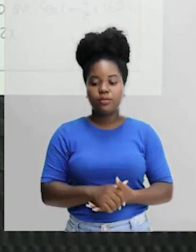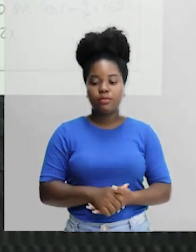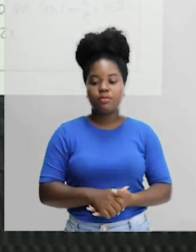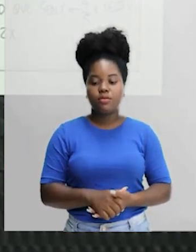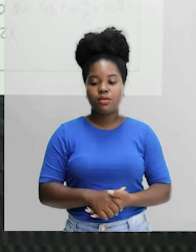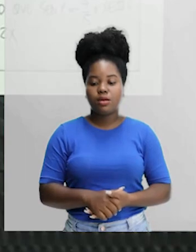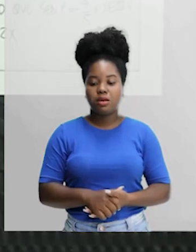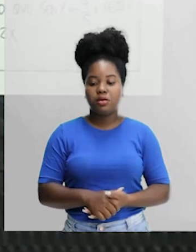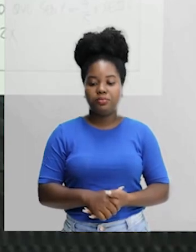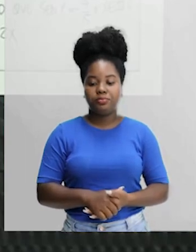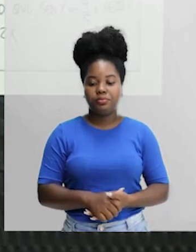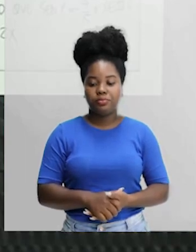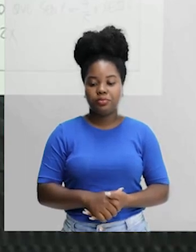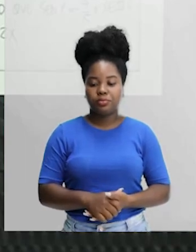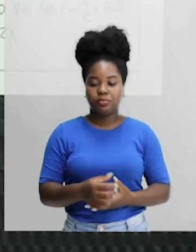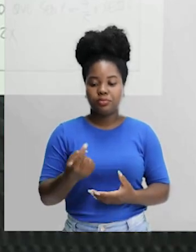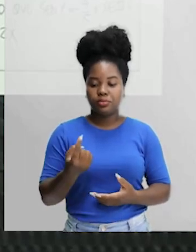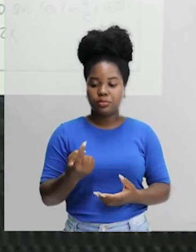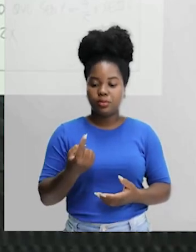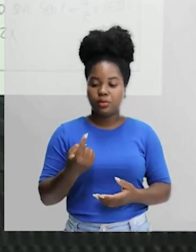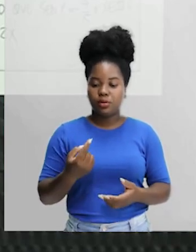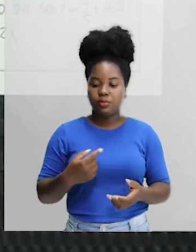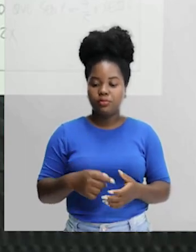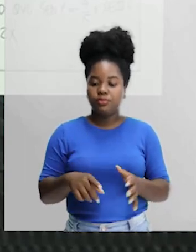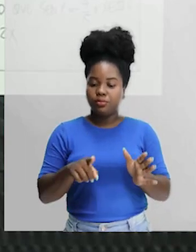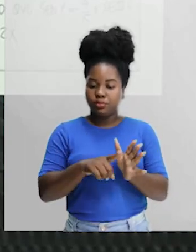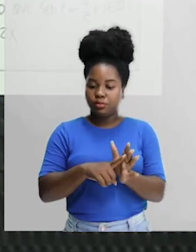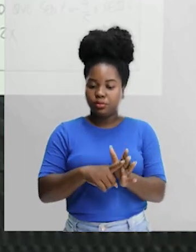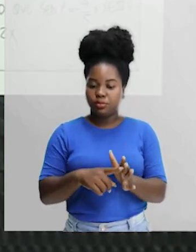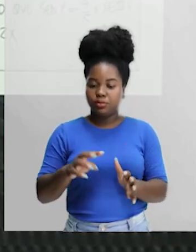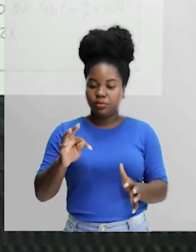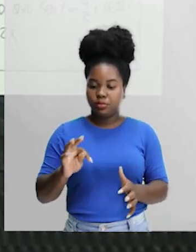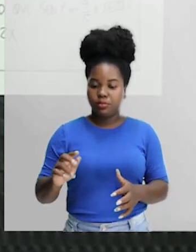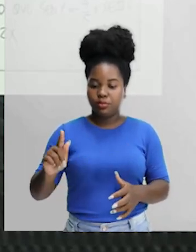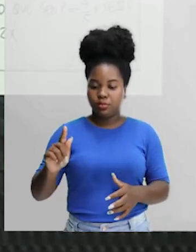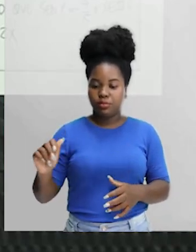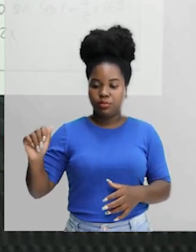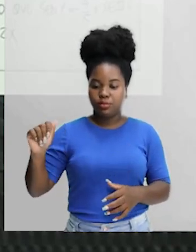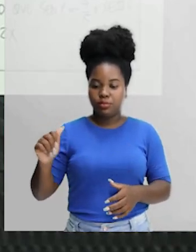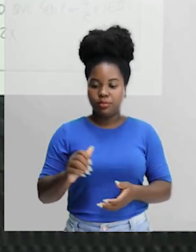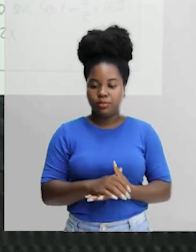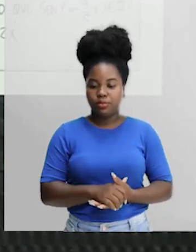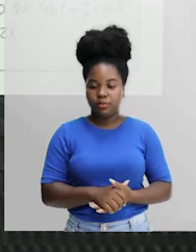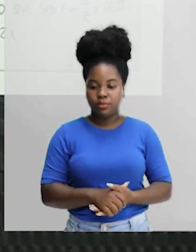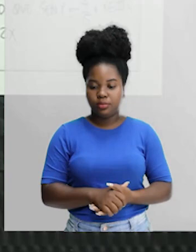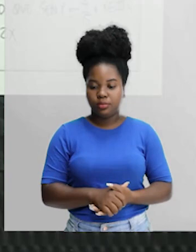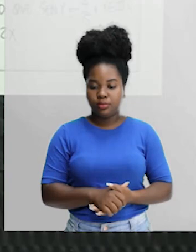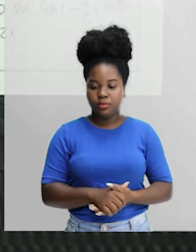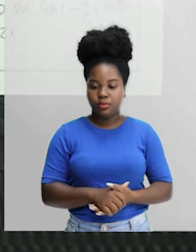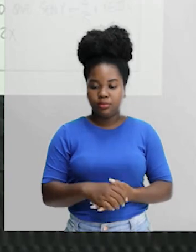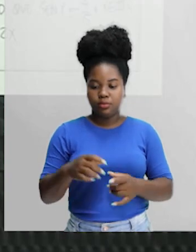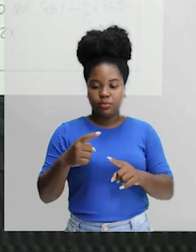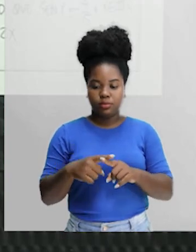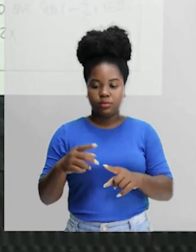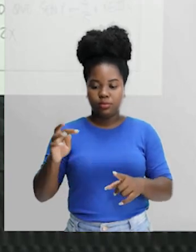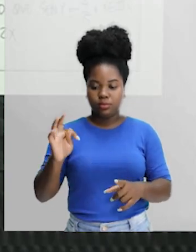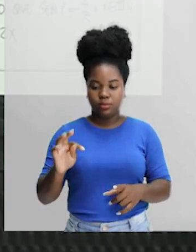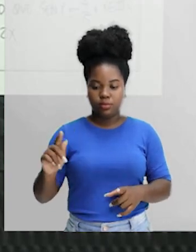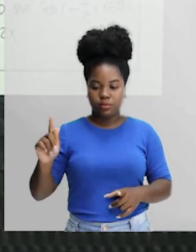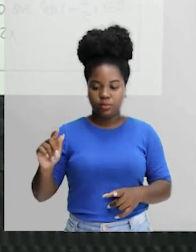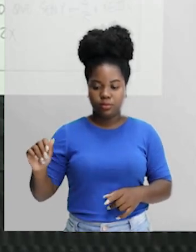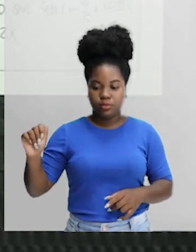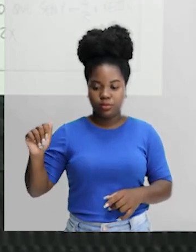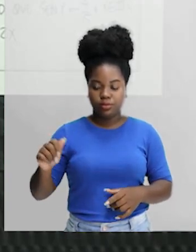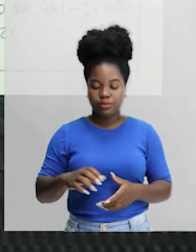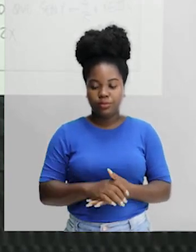certo? E aqui embaixo, 1 menos a tangente de A vezes a tangente